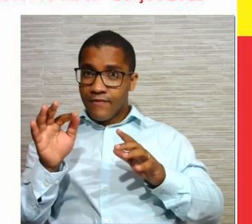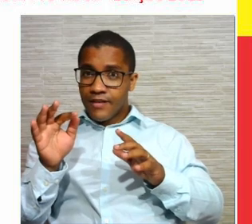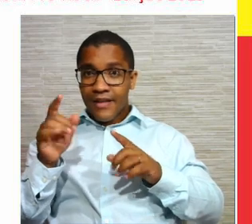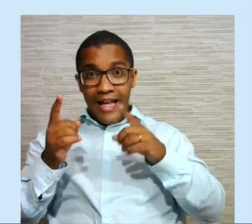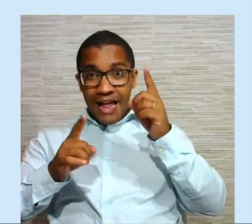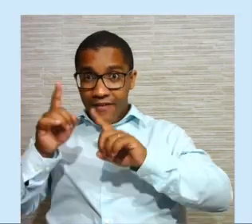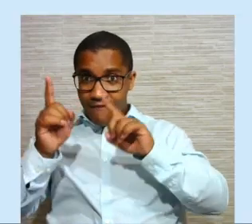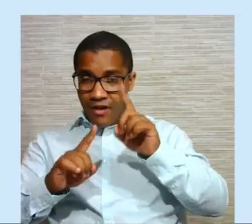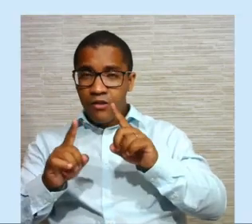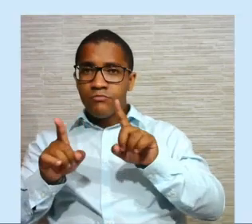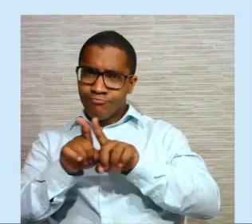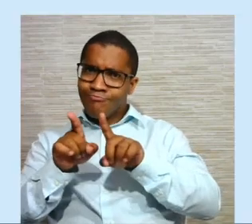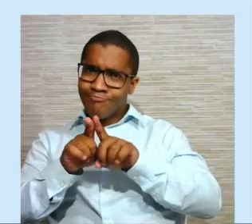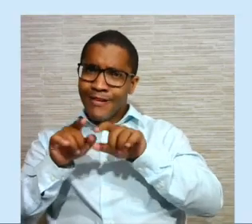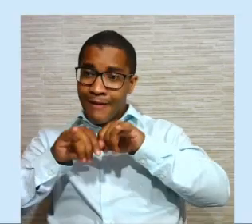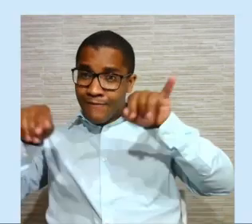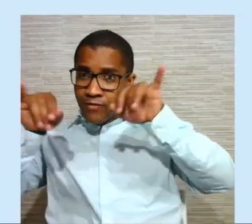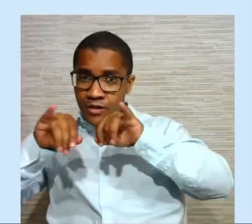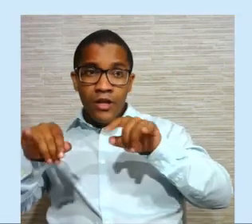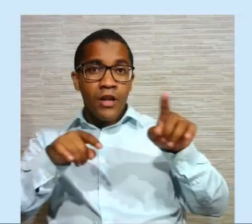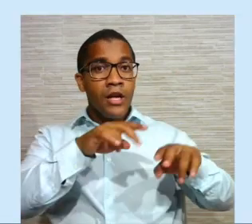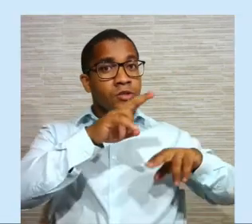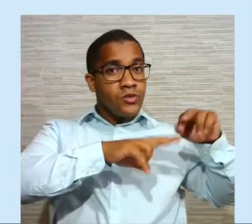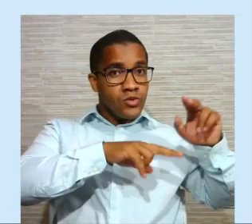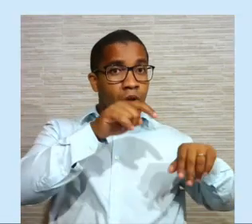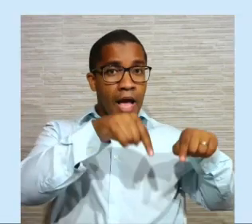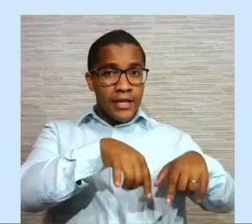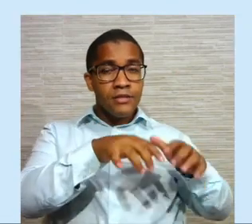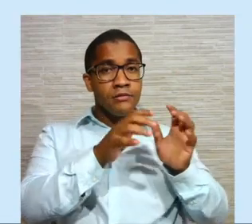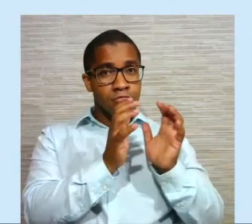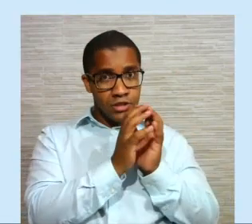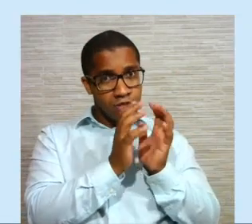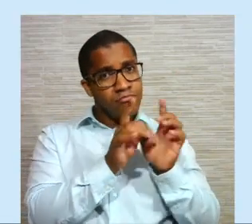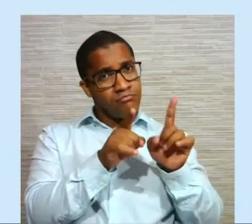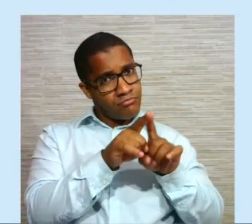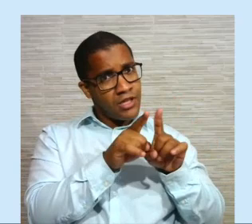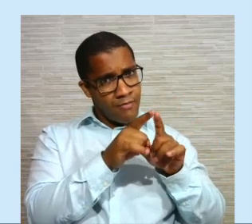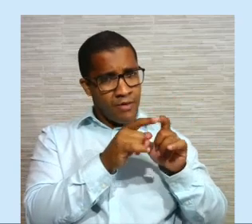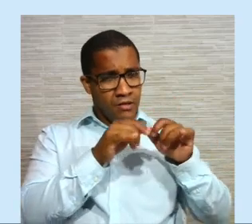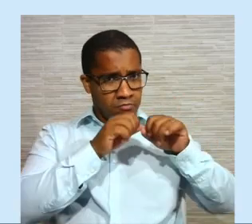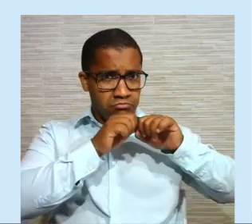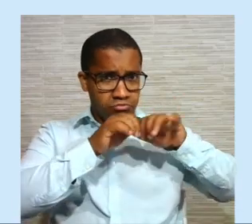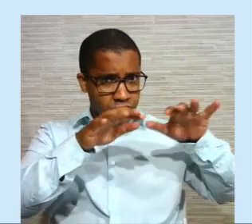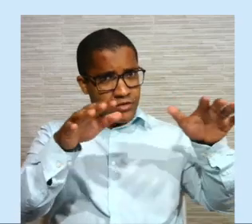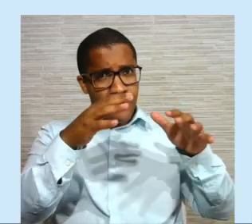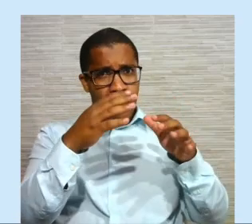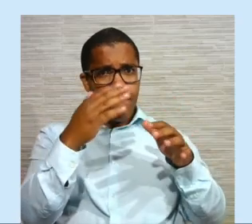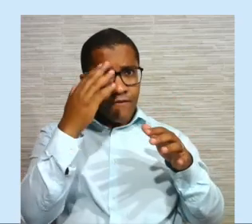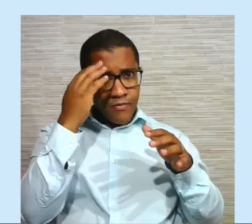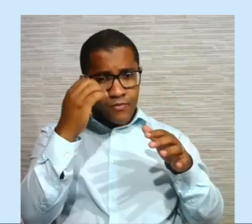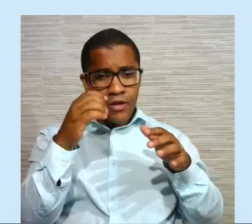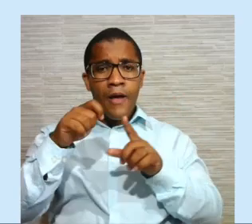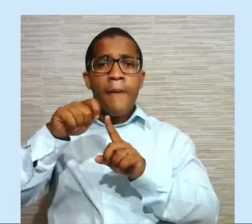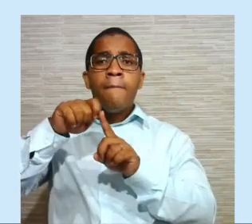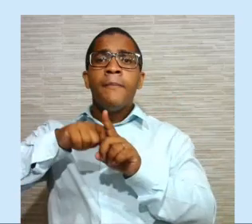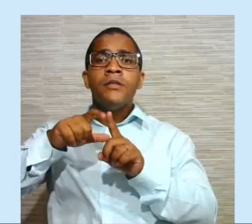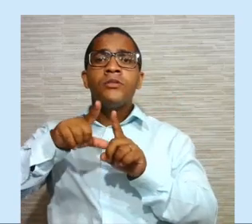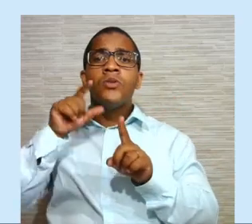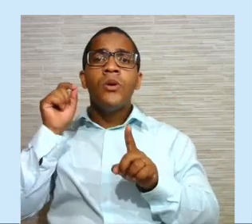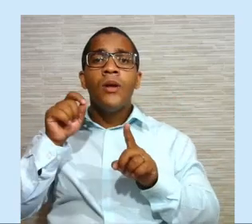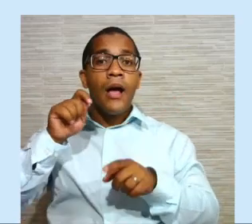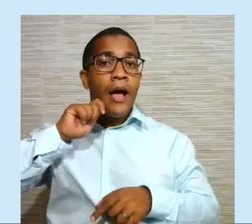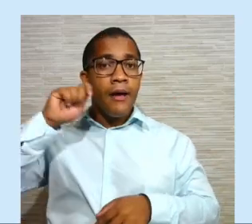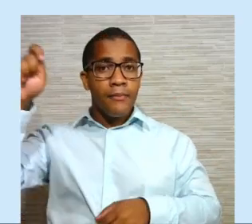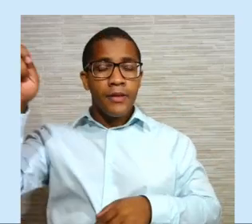bastante divulgada e vivida aqui em Recife. Aí o mês que escolheram foram abril,